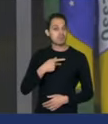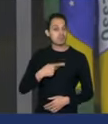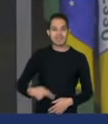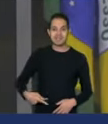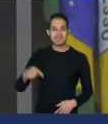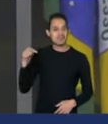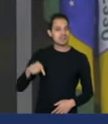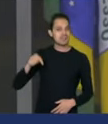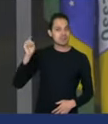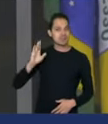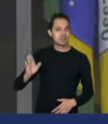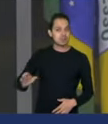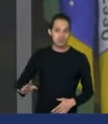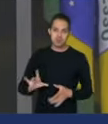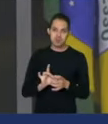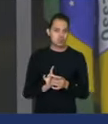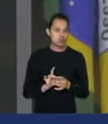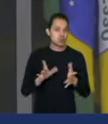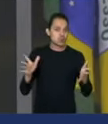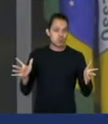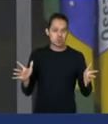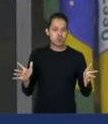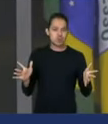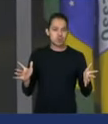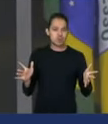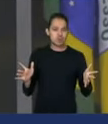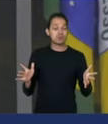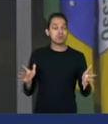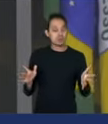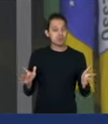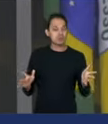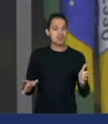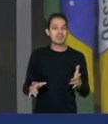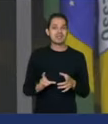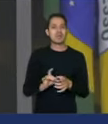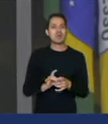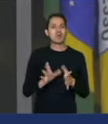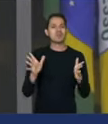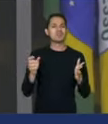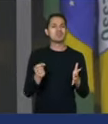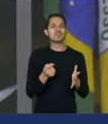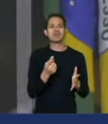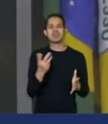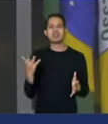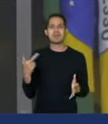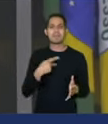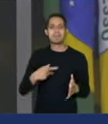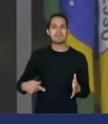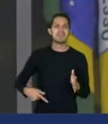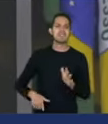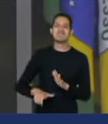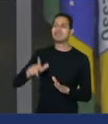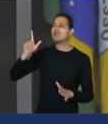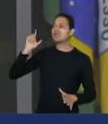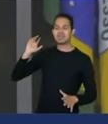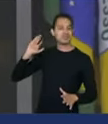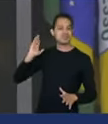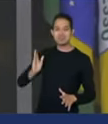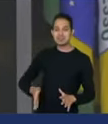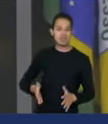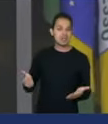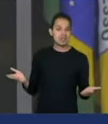República conceder indulto, que inclusive já foi concedido por diversos presidentes antes do presidente